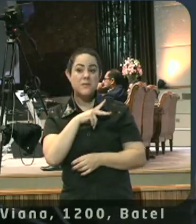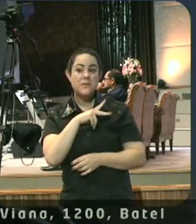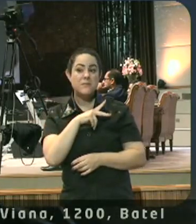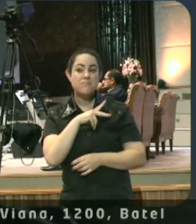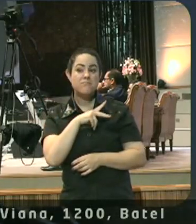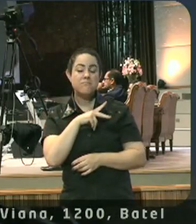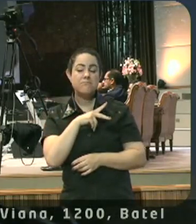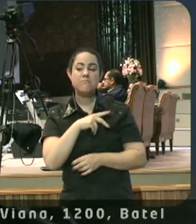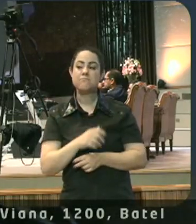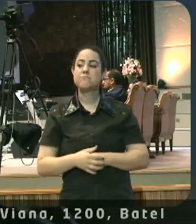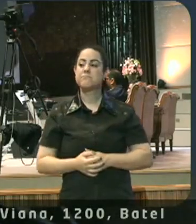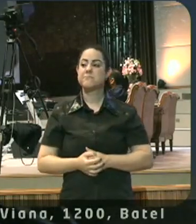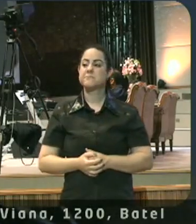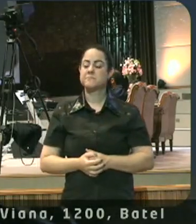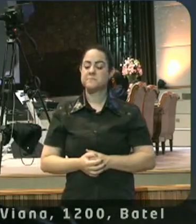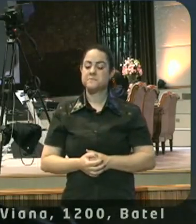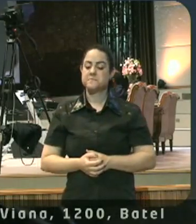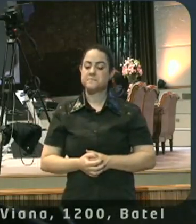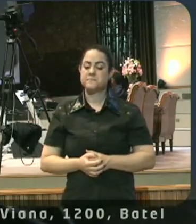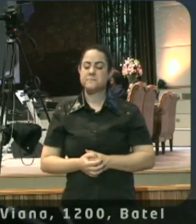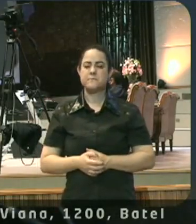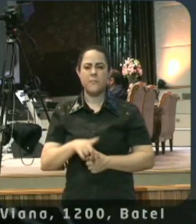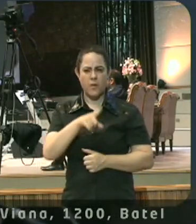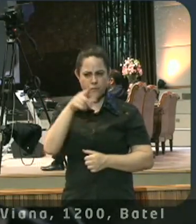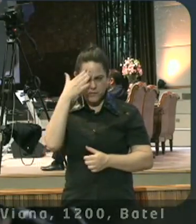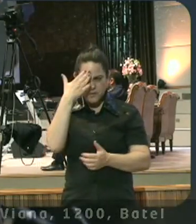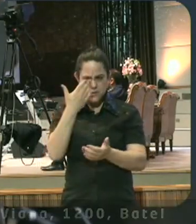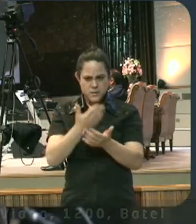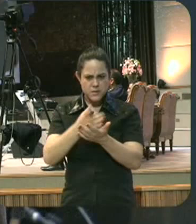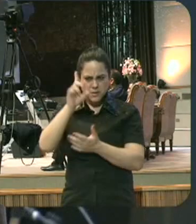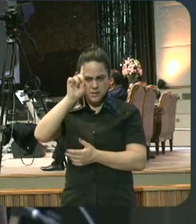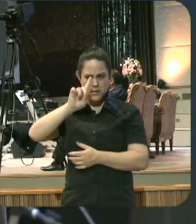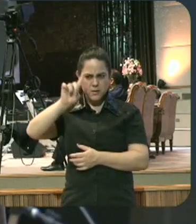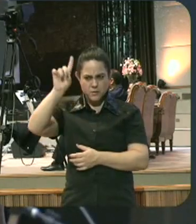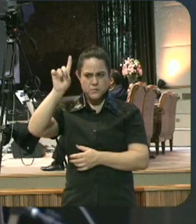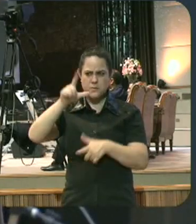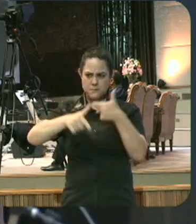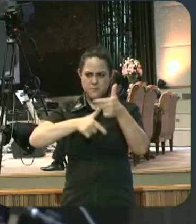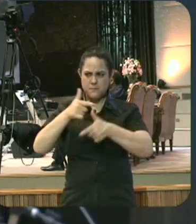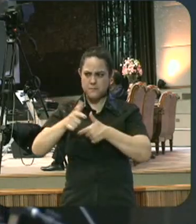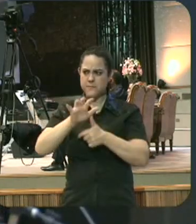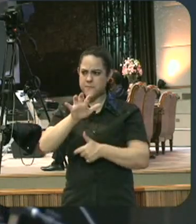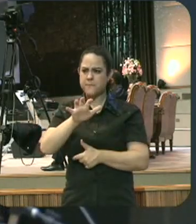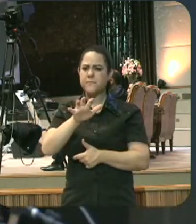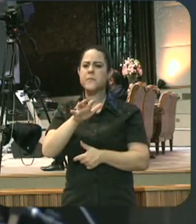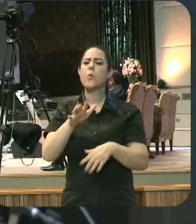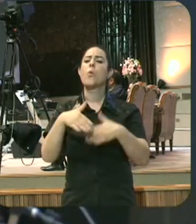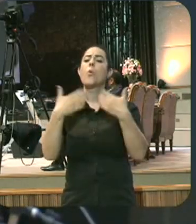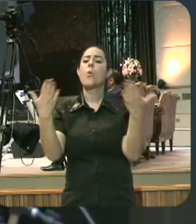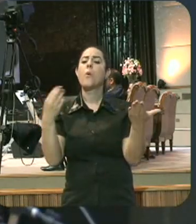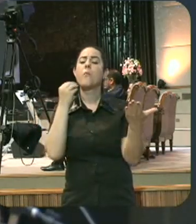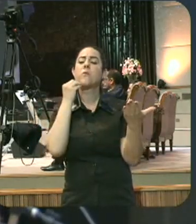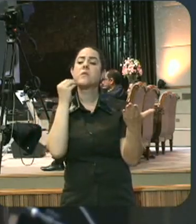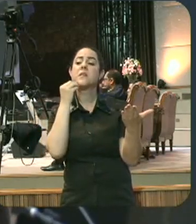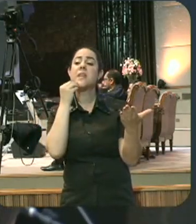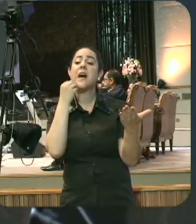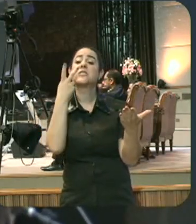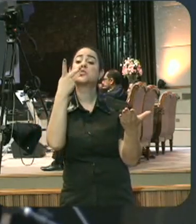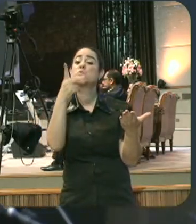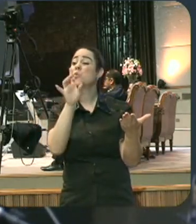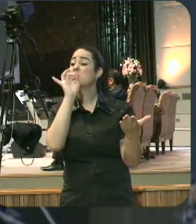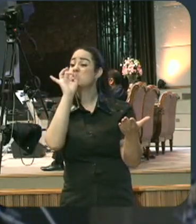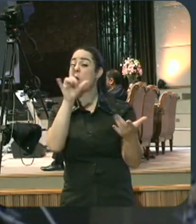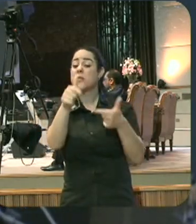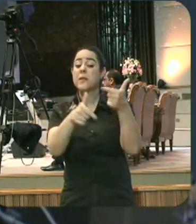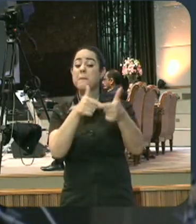Deus, você acredita que Deus trabalha desse jeito? Então qual é a porta que Ele abriu só para você,